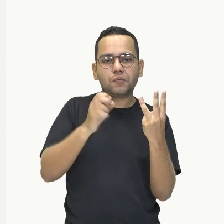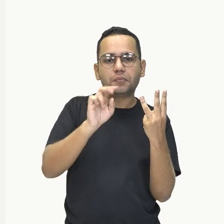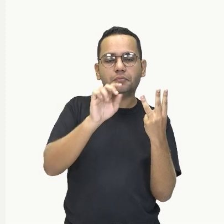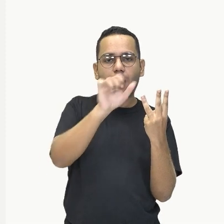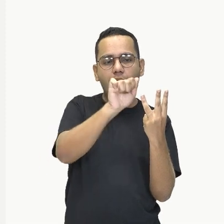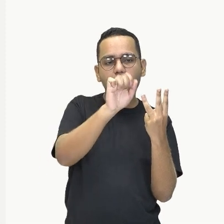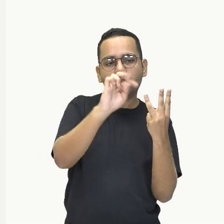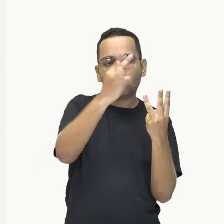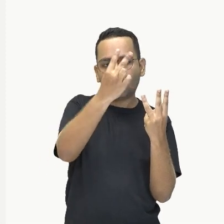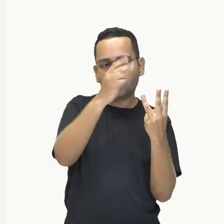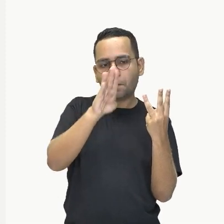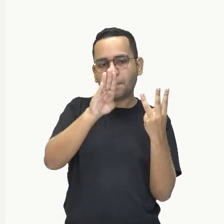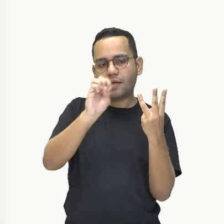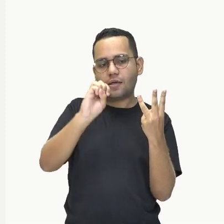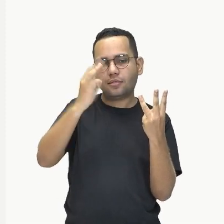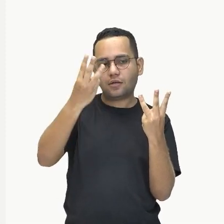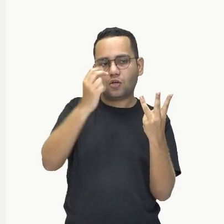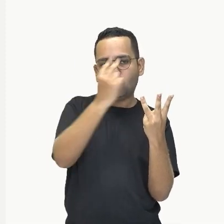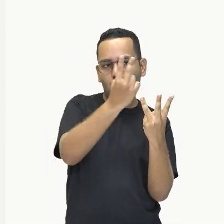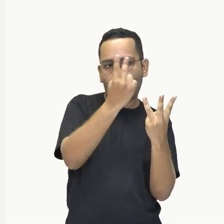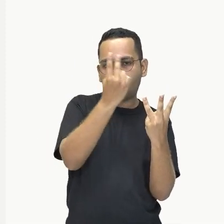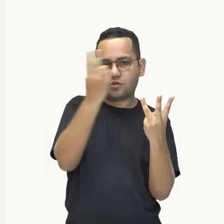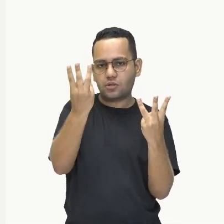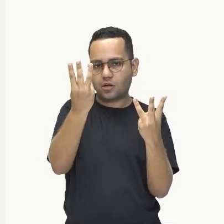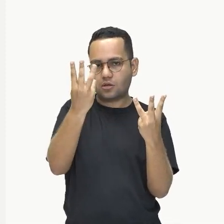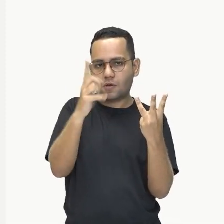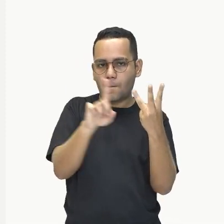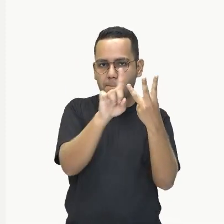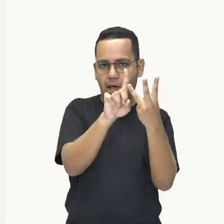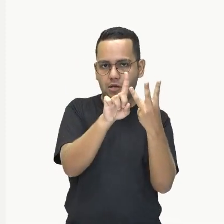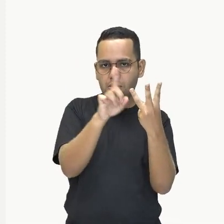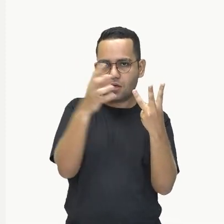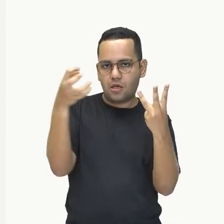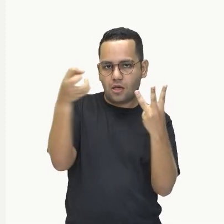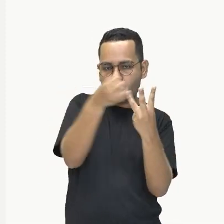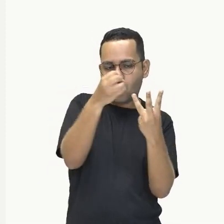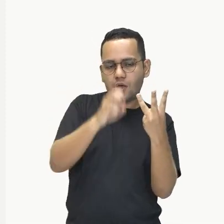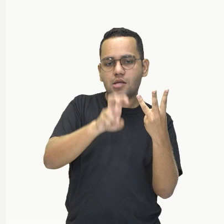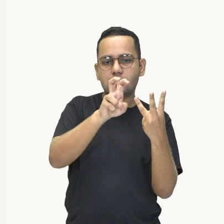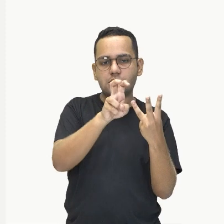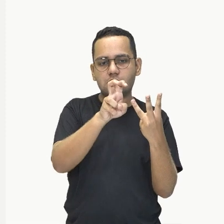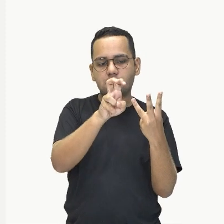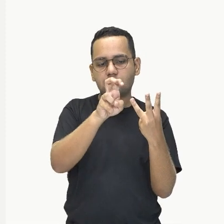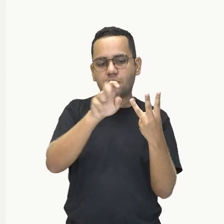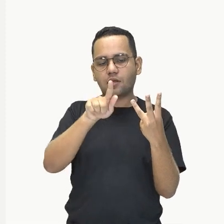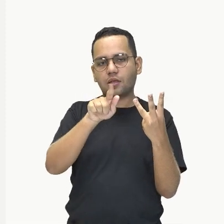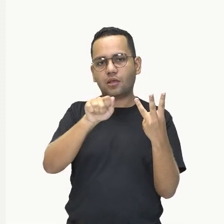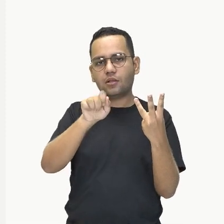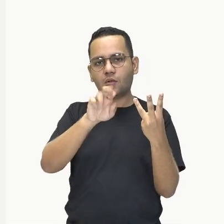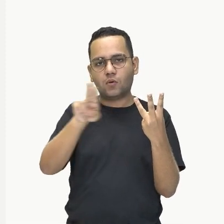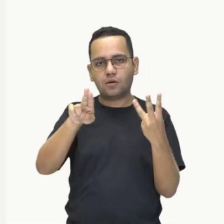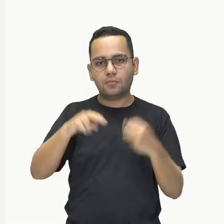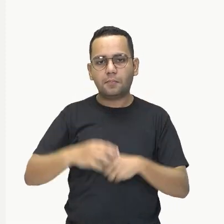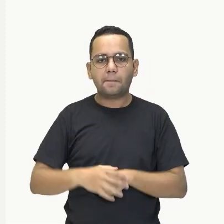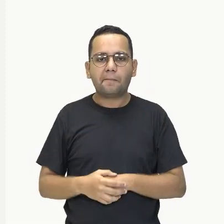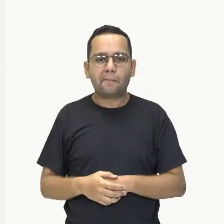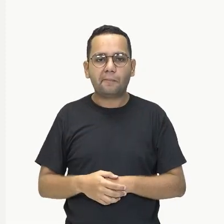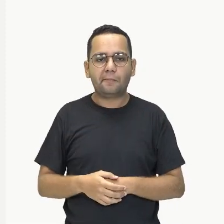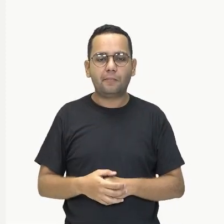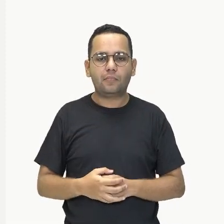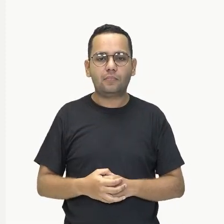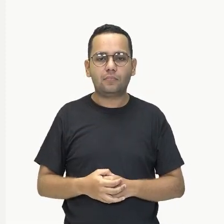mais 3 é 5. Então, aqui é do quinto grau.